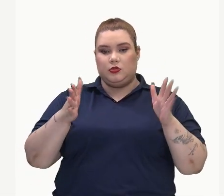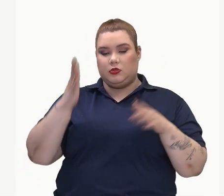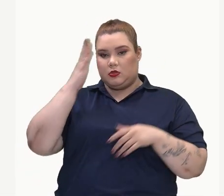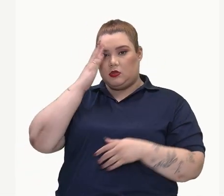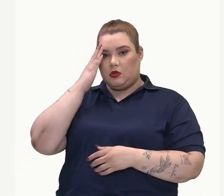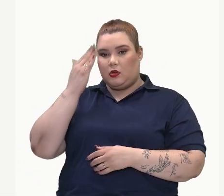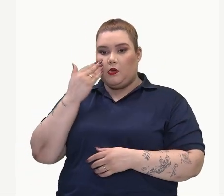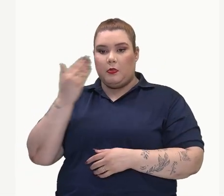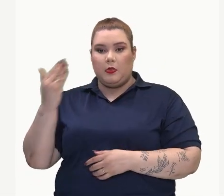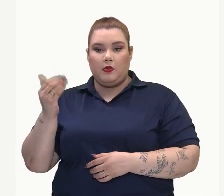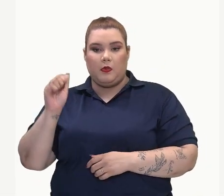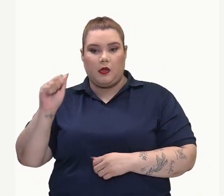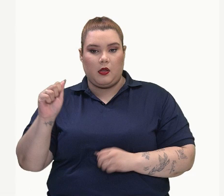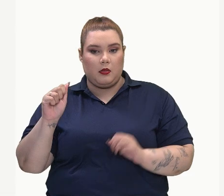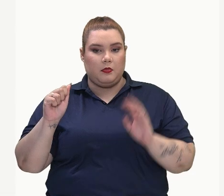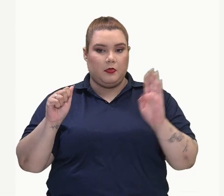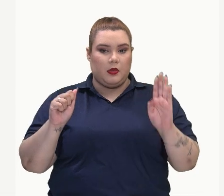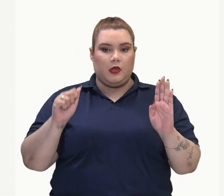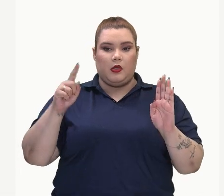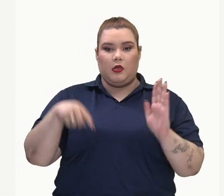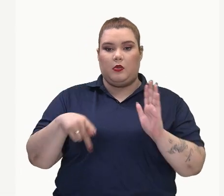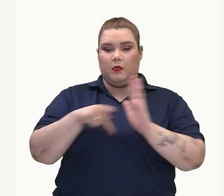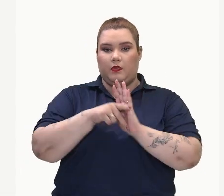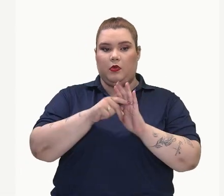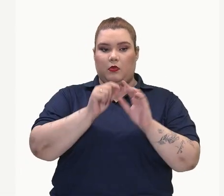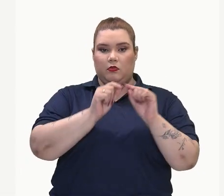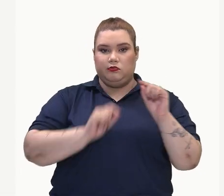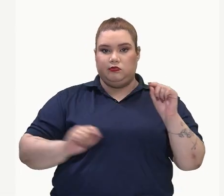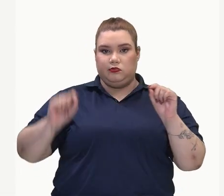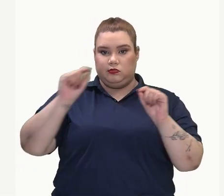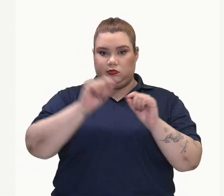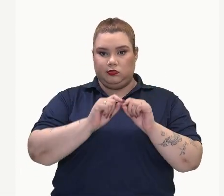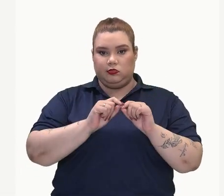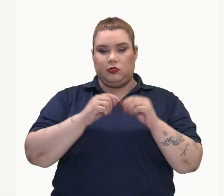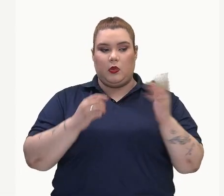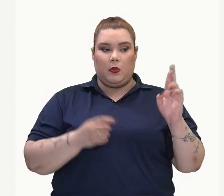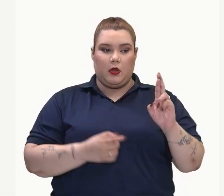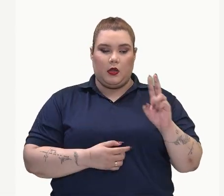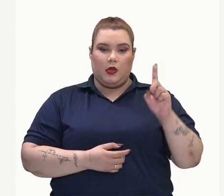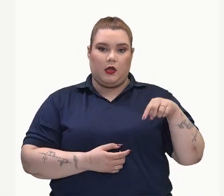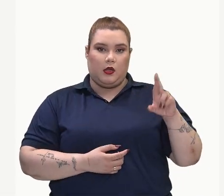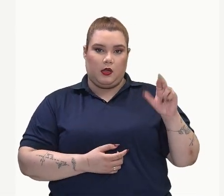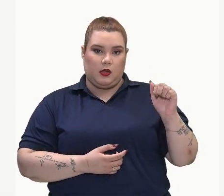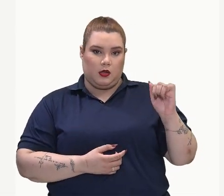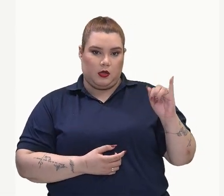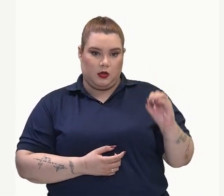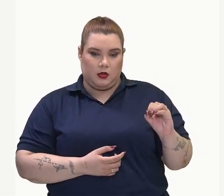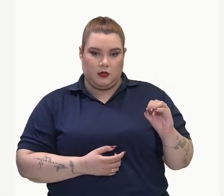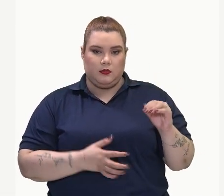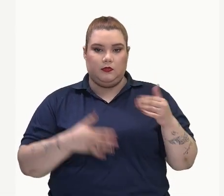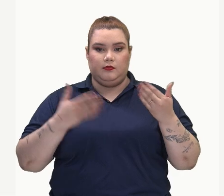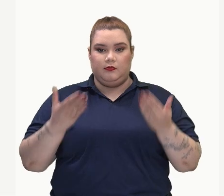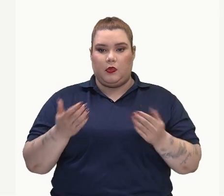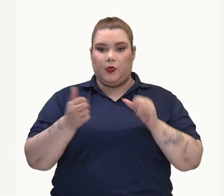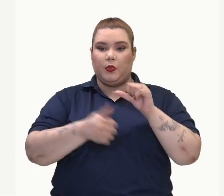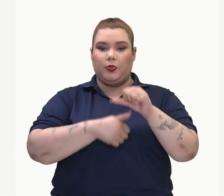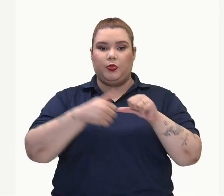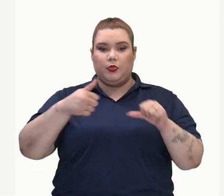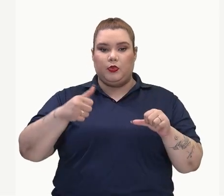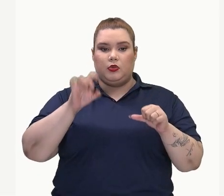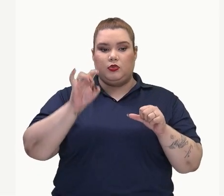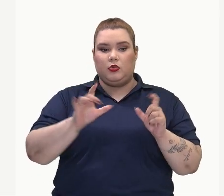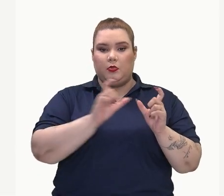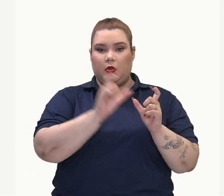esses cidadãos aqui, né, são as coordenadas do centro. E esse cidadão aqui vai ser o raio. Então, só muda aqui a